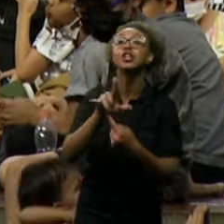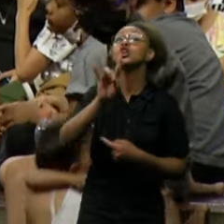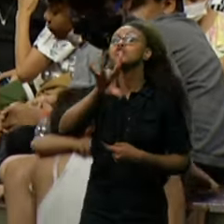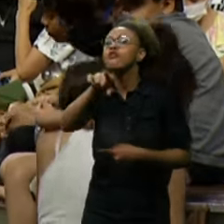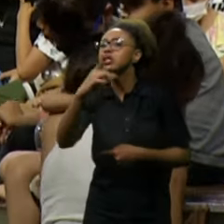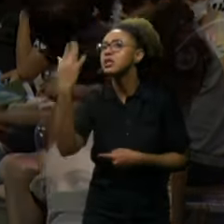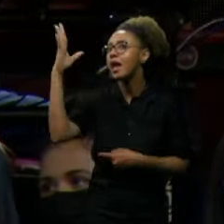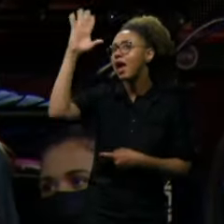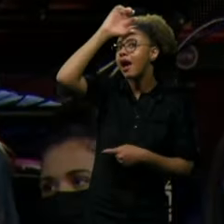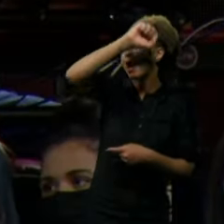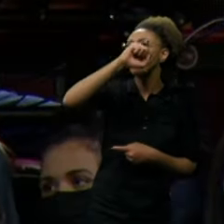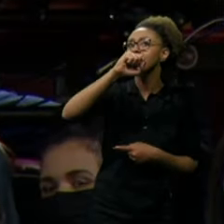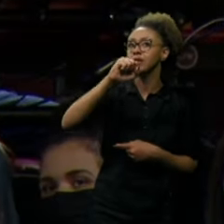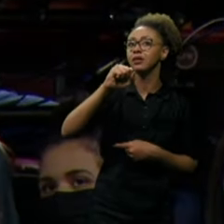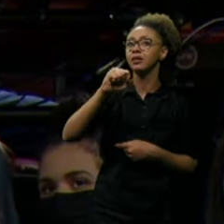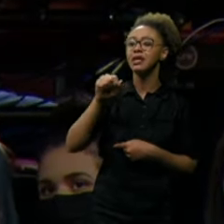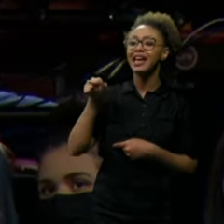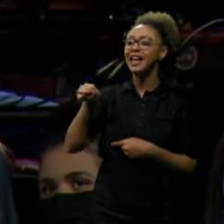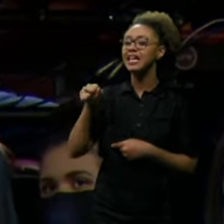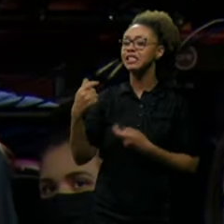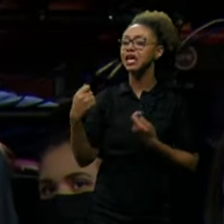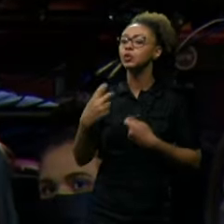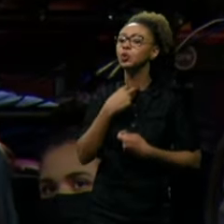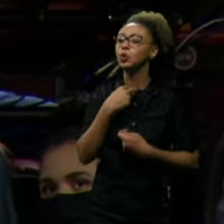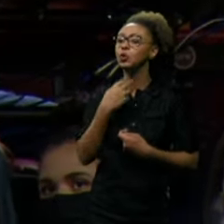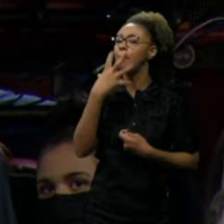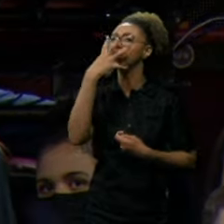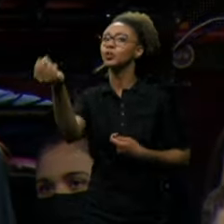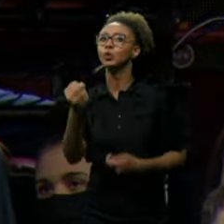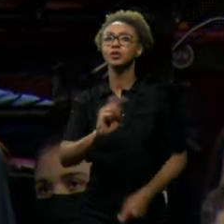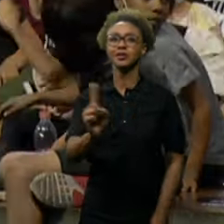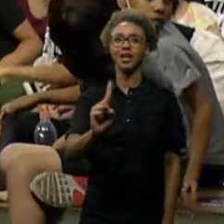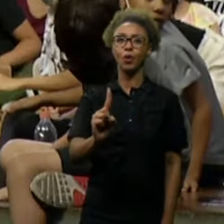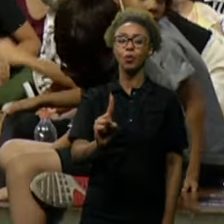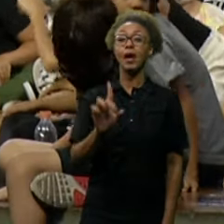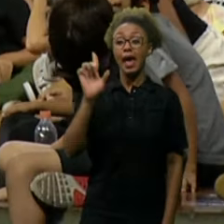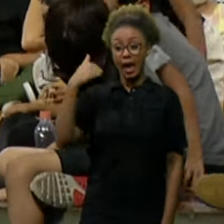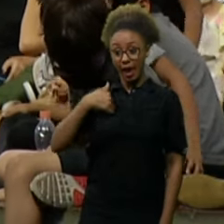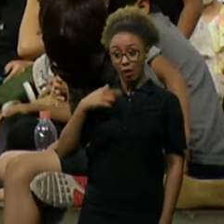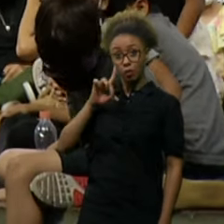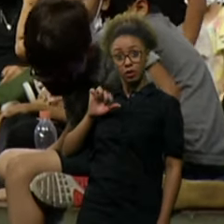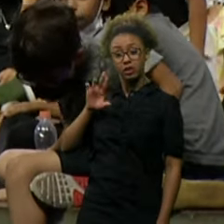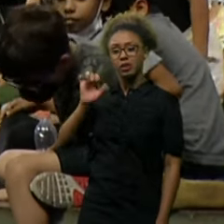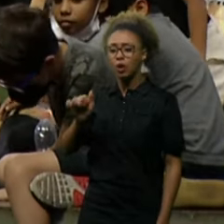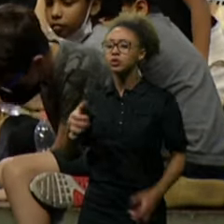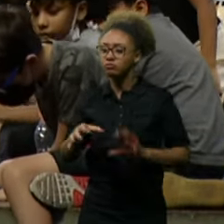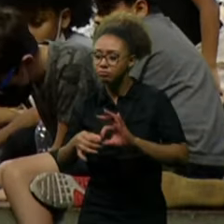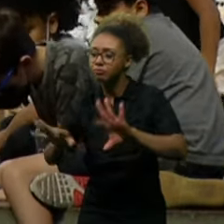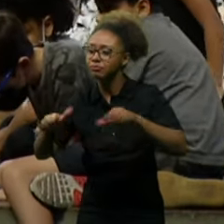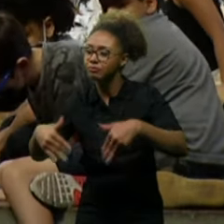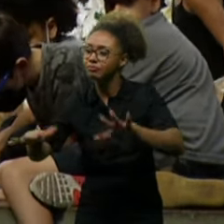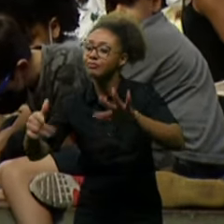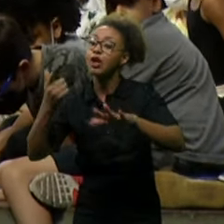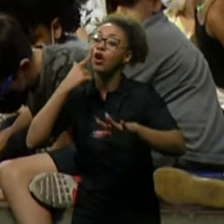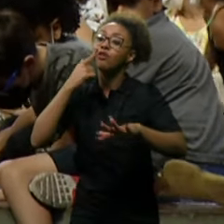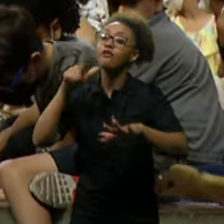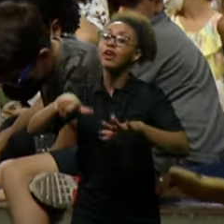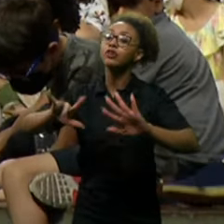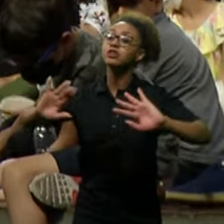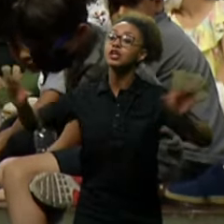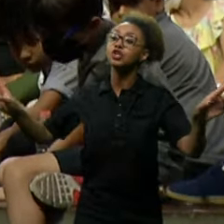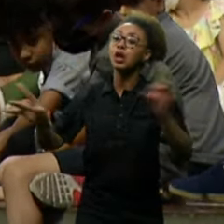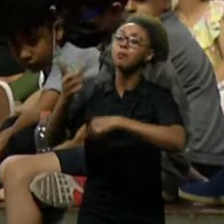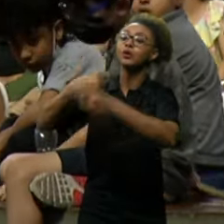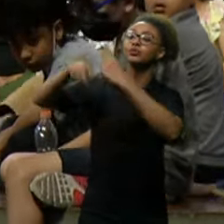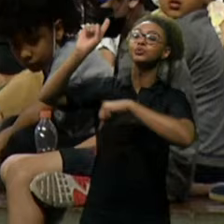só para você desvincular teu coração disso eu só tô deixando você passar por isso para poder ver se essa área já está vencida